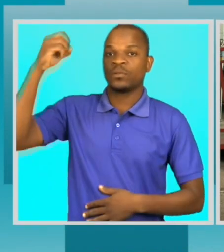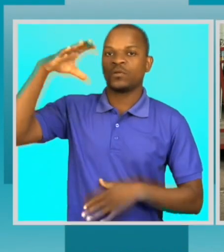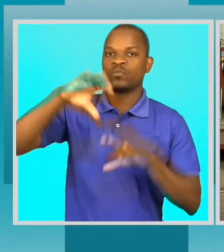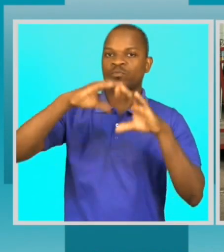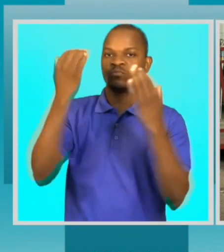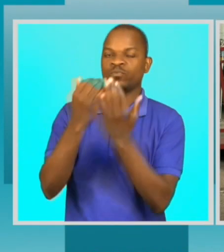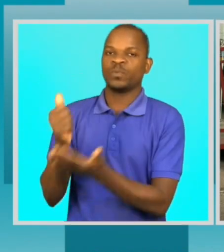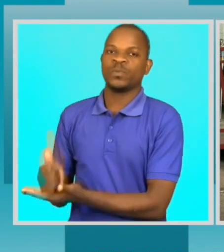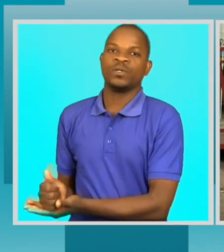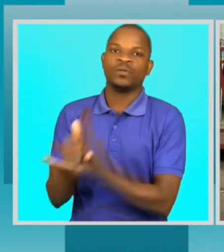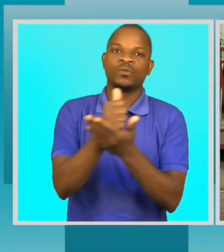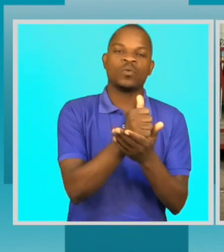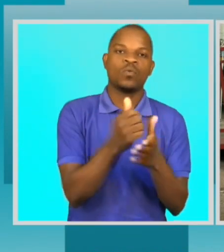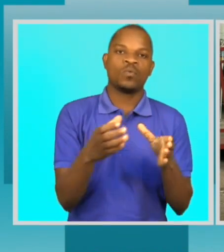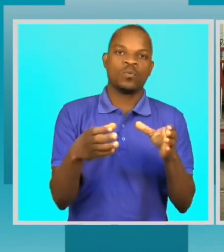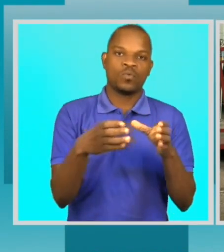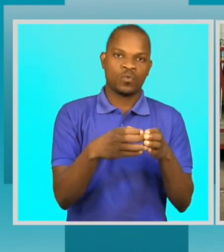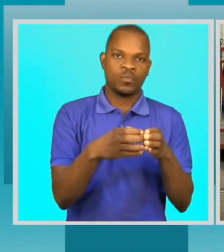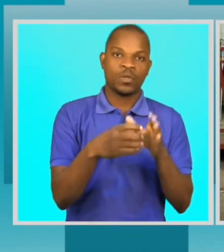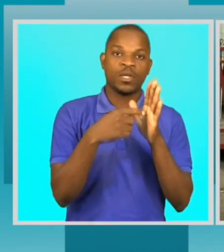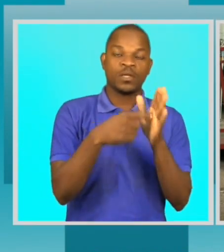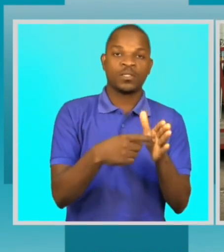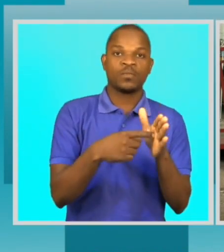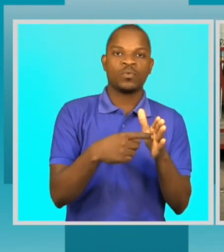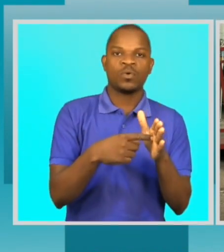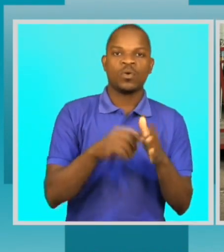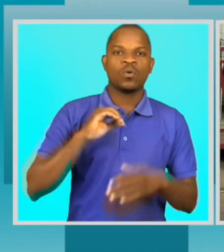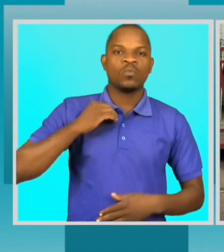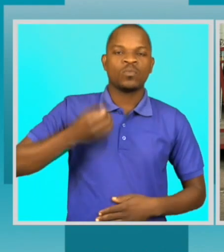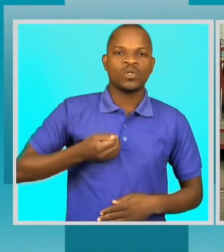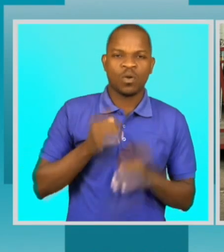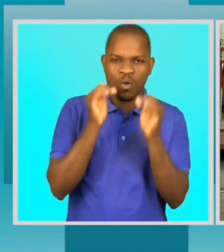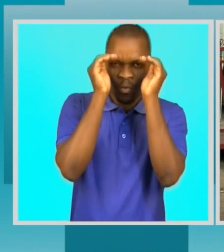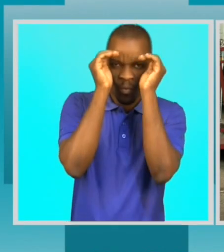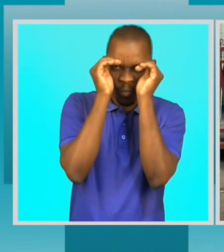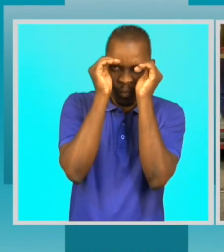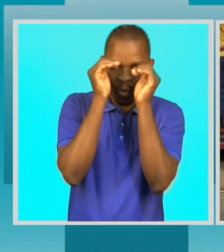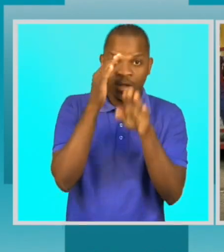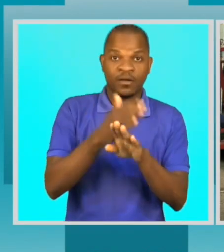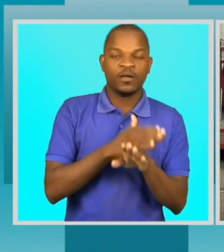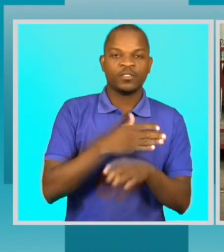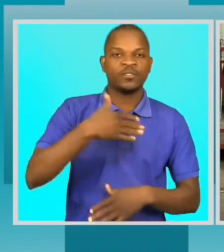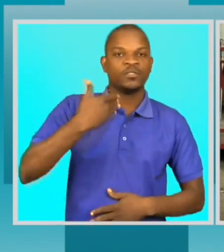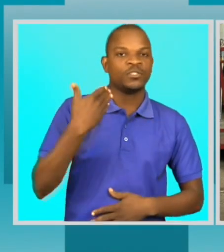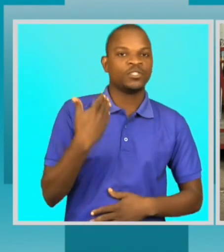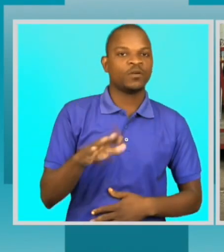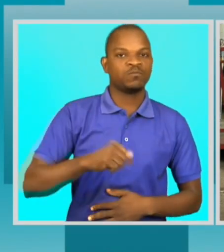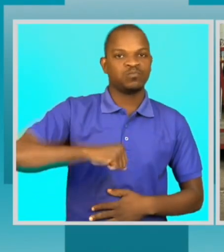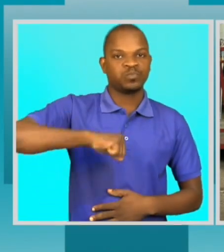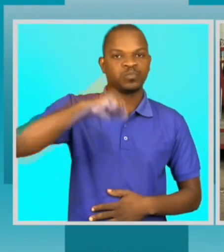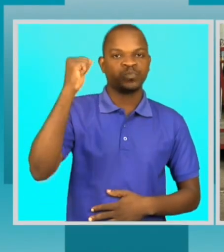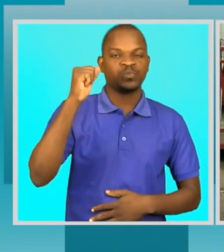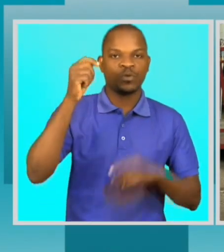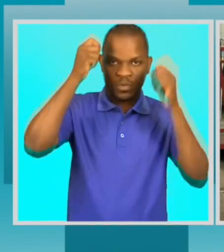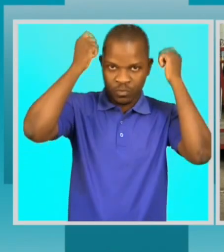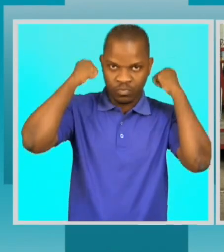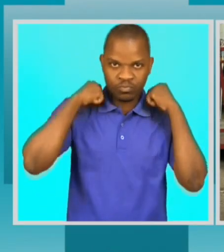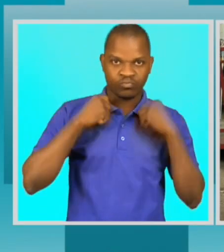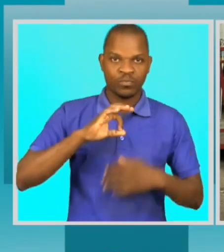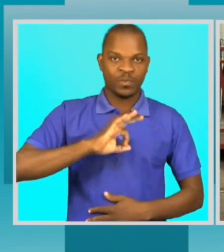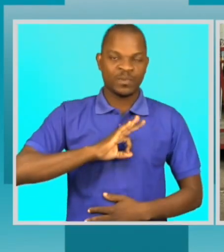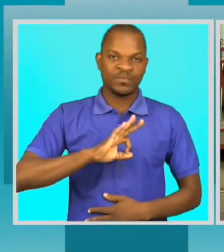uma equipa, por exemplo, da Edmilson Governo, que ganhou uma medalha de bronze nos Jogos Paralímpicos do Rio. E,